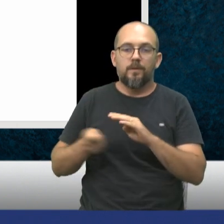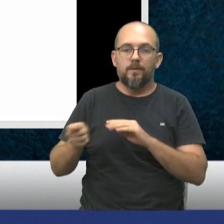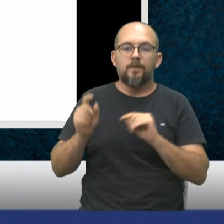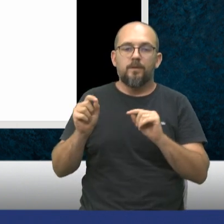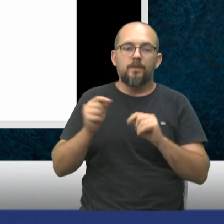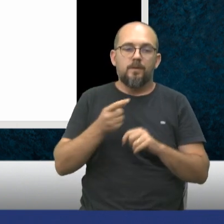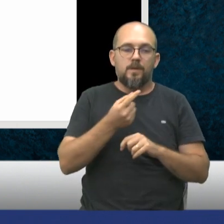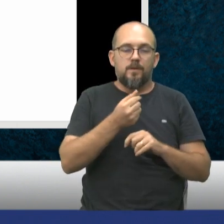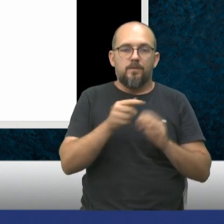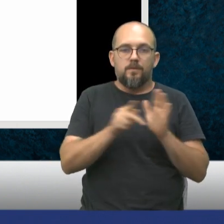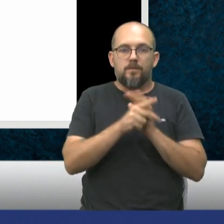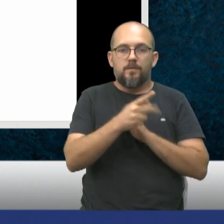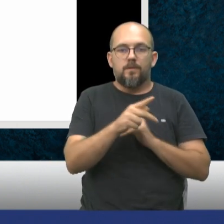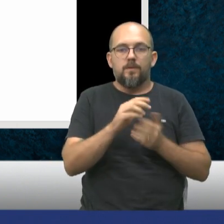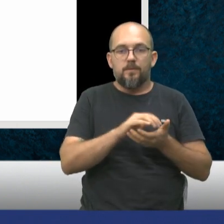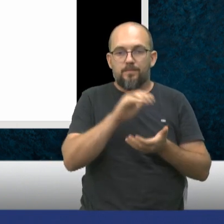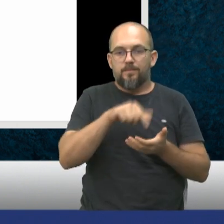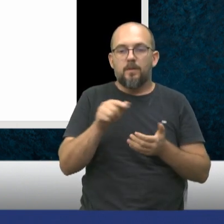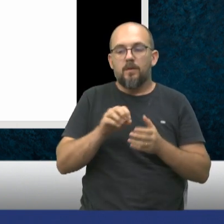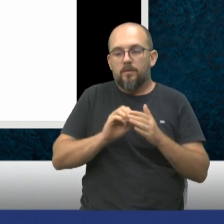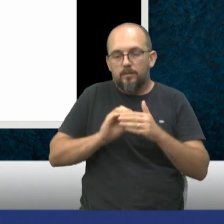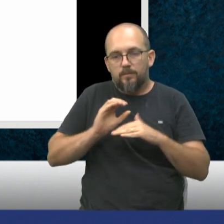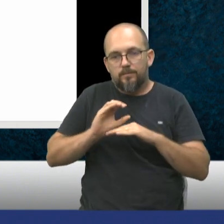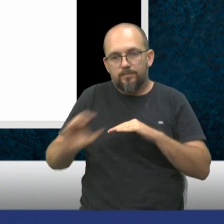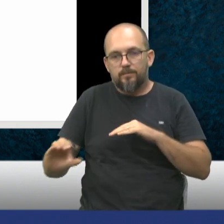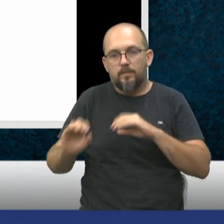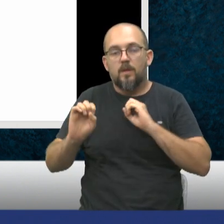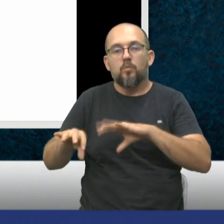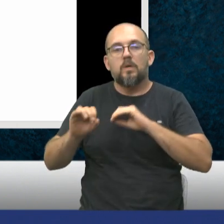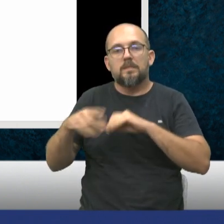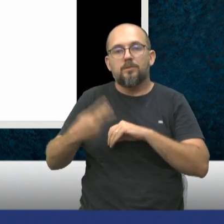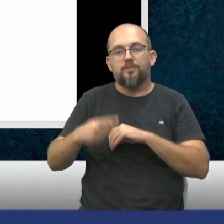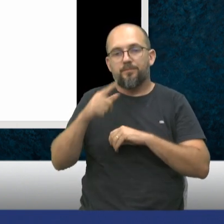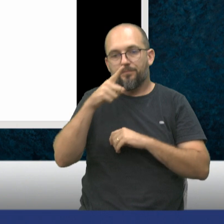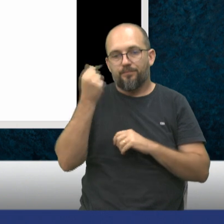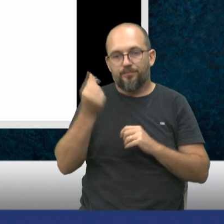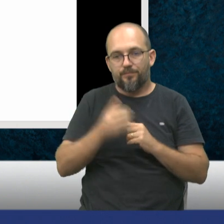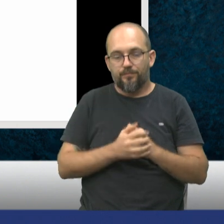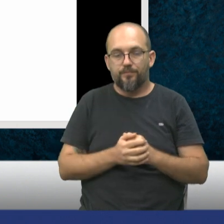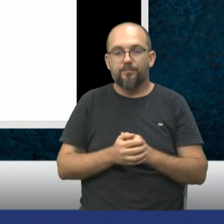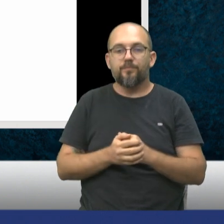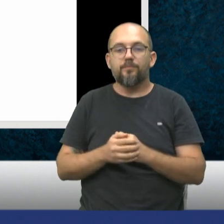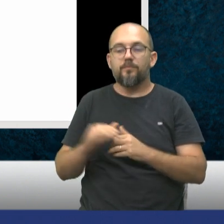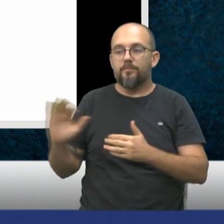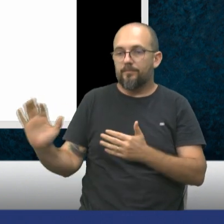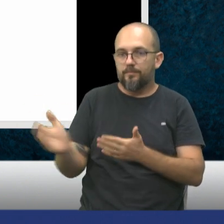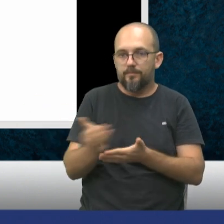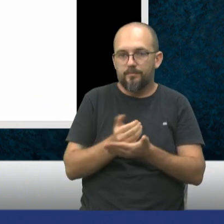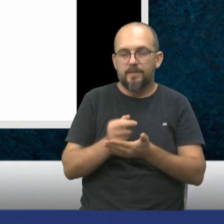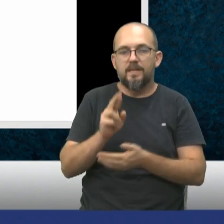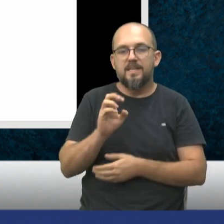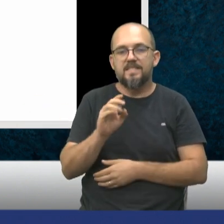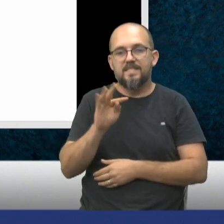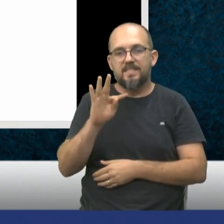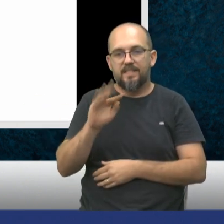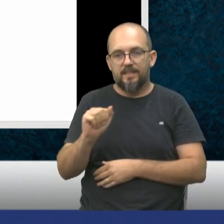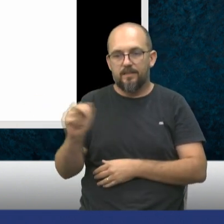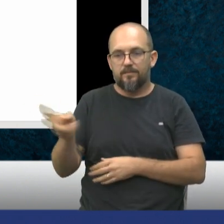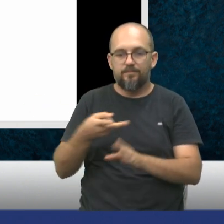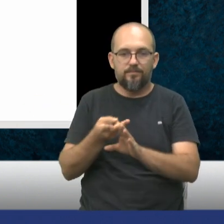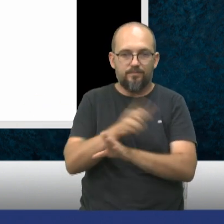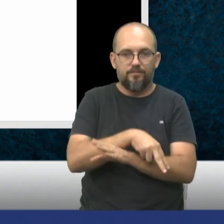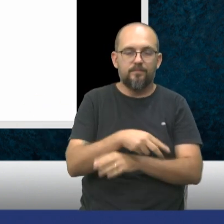desse valor na educação do município. E aí a receita dos impostos e transferência de impostos